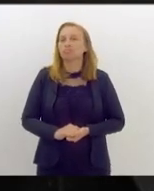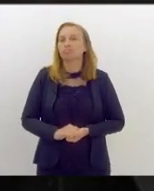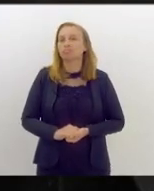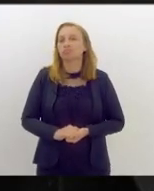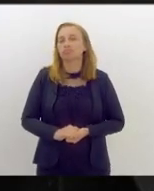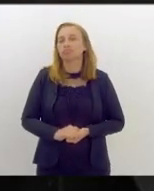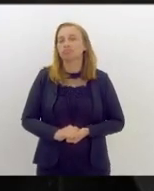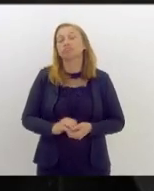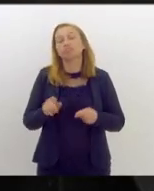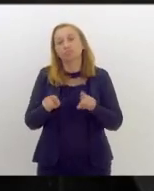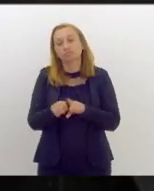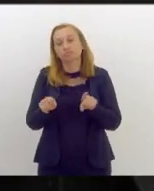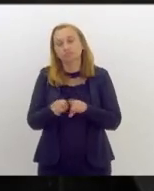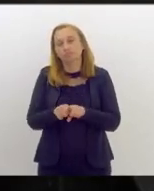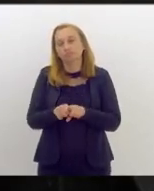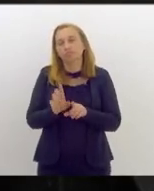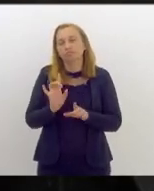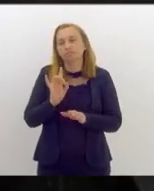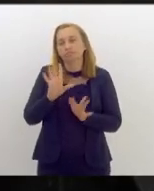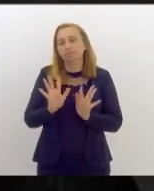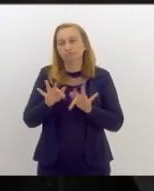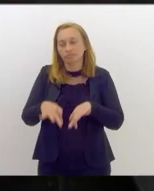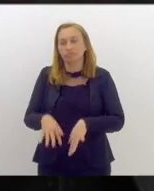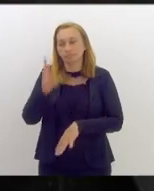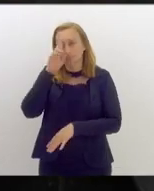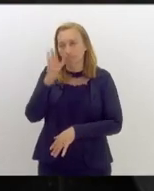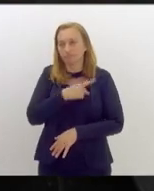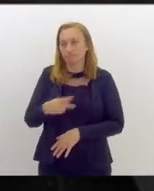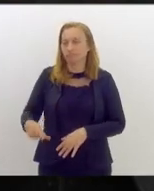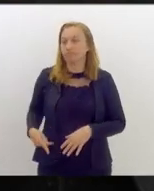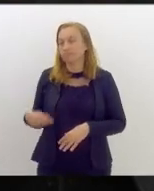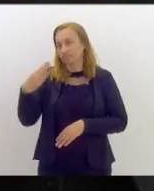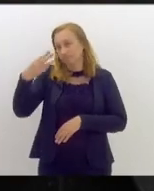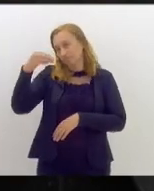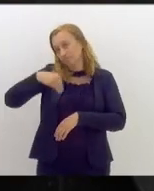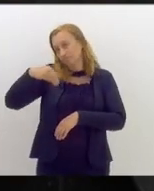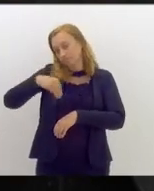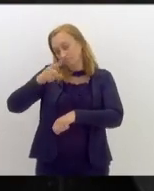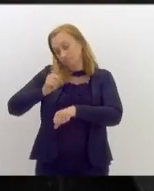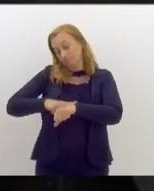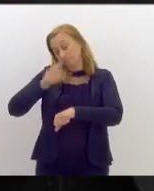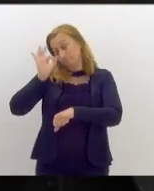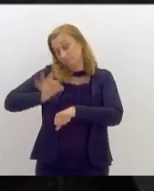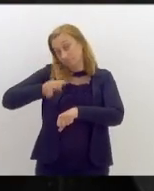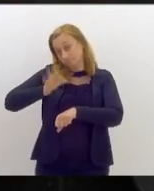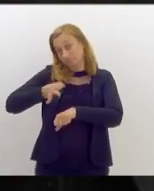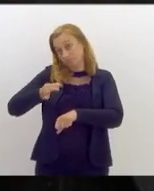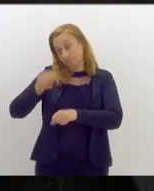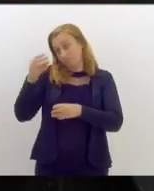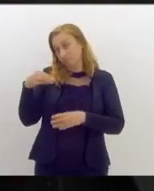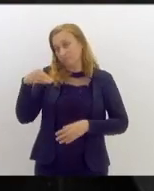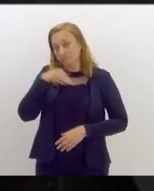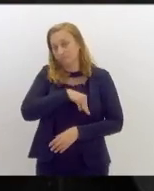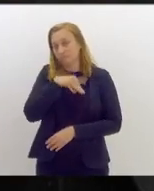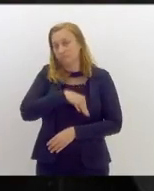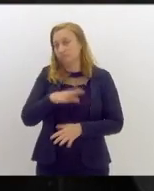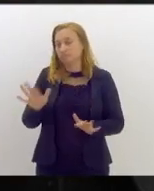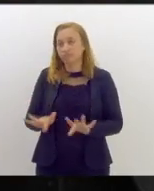e além do mais só para terminar senhor vai ficar nos três minutos Matemática Simples